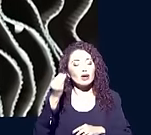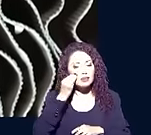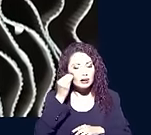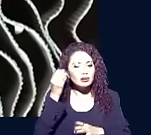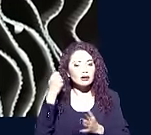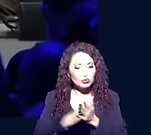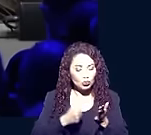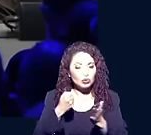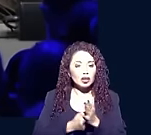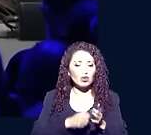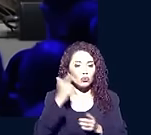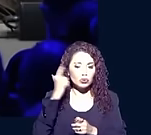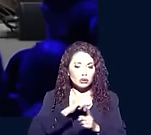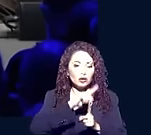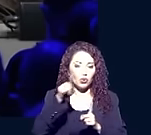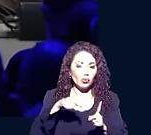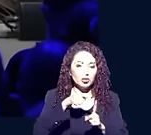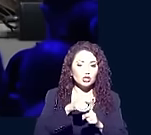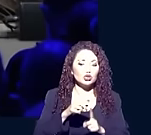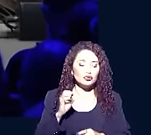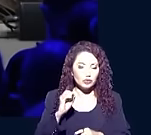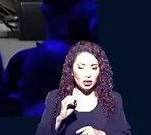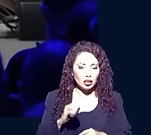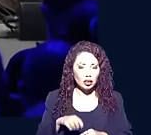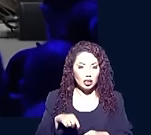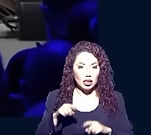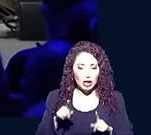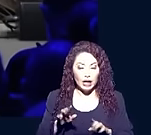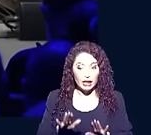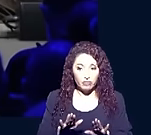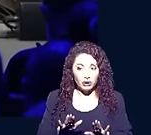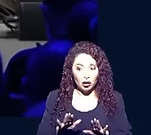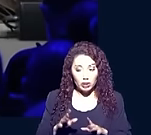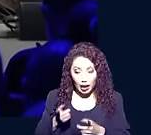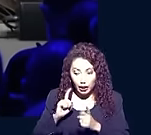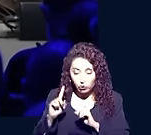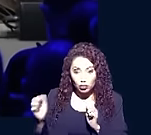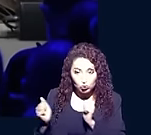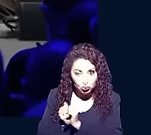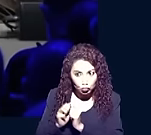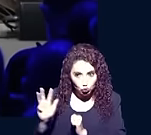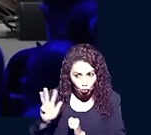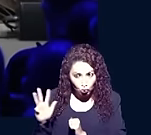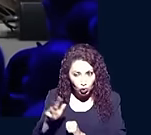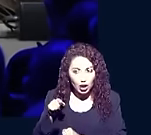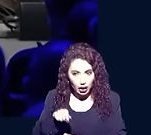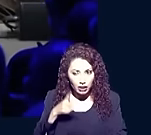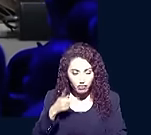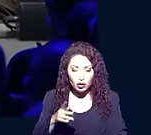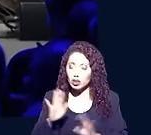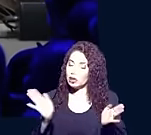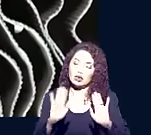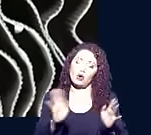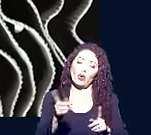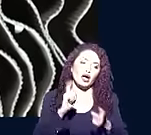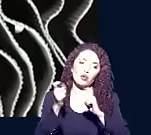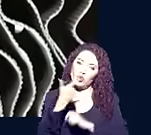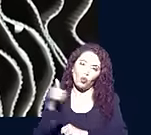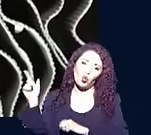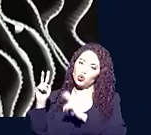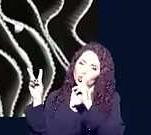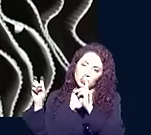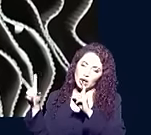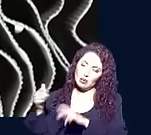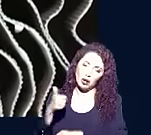ele disse isso para Senhor na reunião que teve com o Lula na sema passada CL não na reunião que teve que nós tivemos foi sobre a a 1185 foi sobre